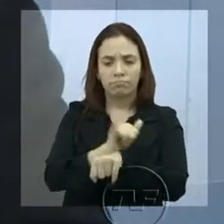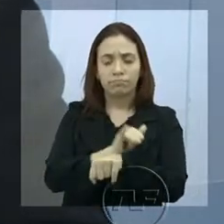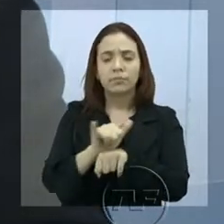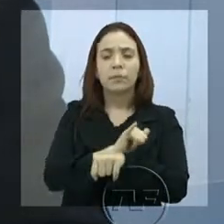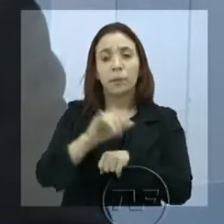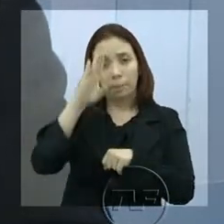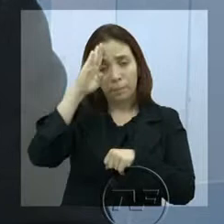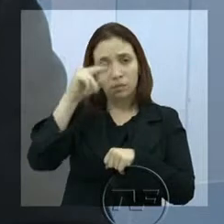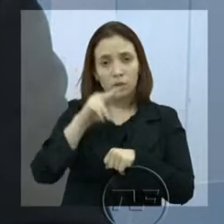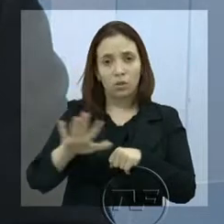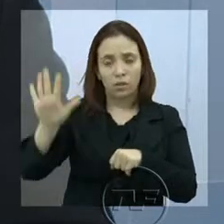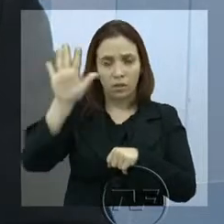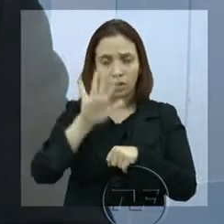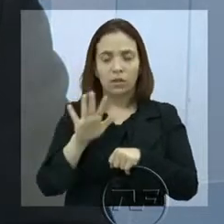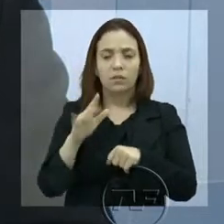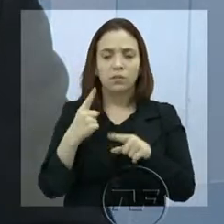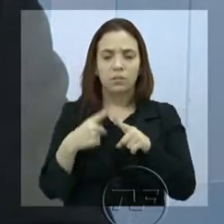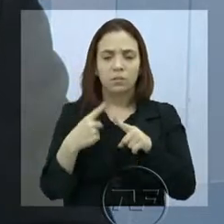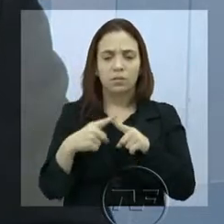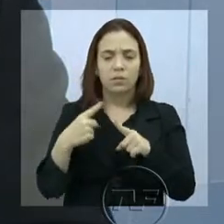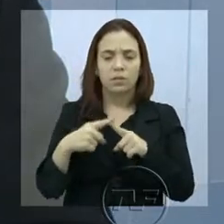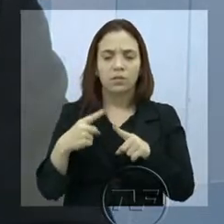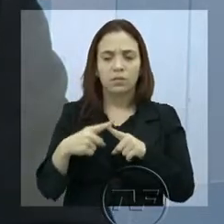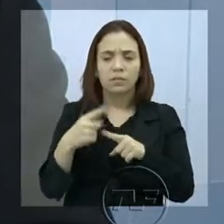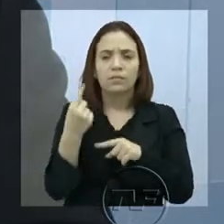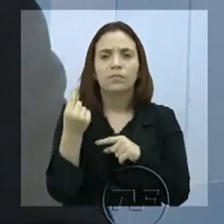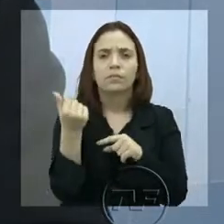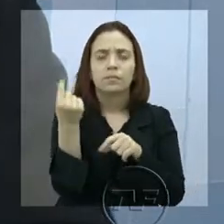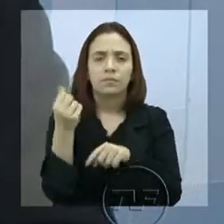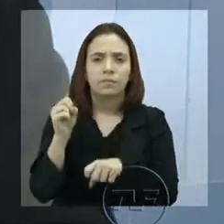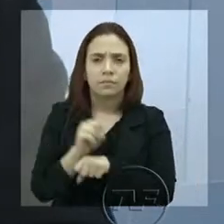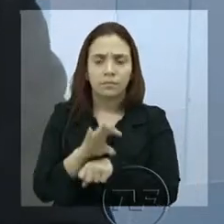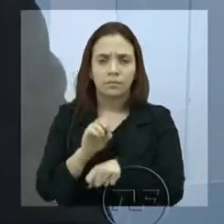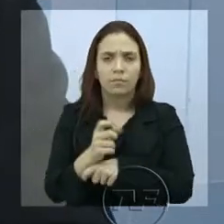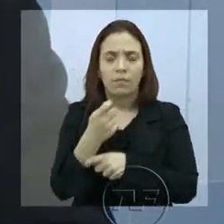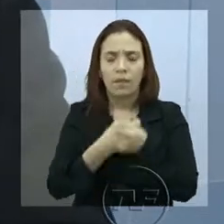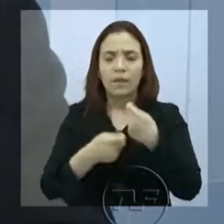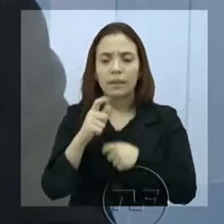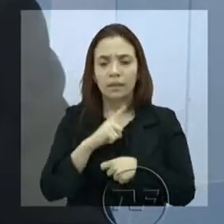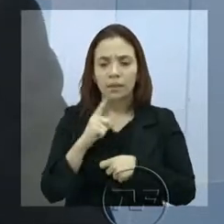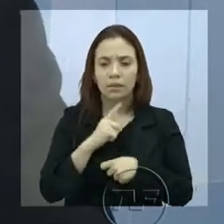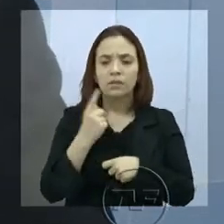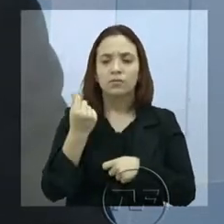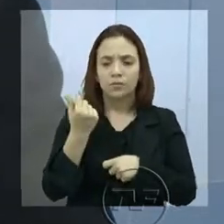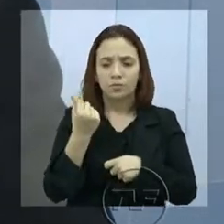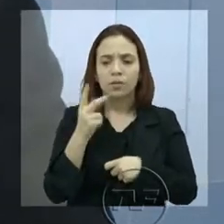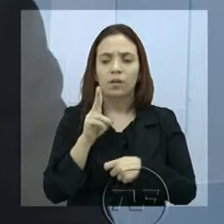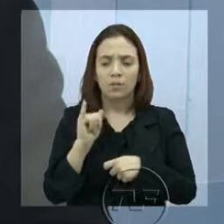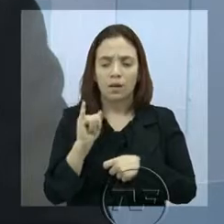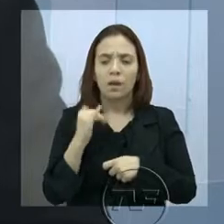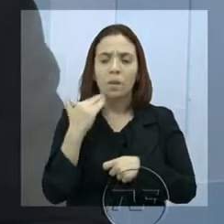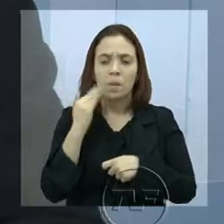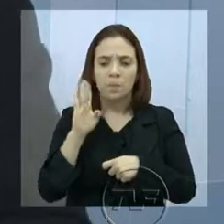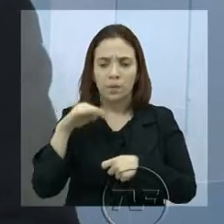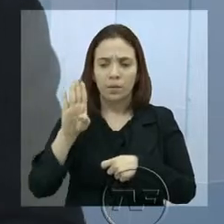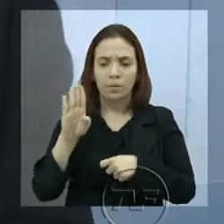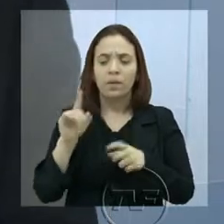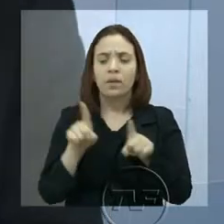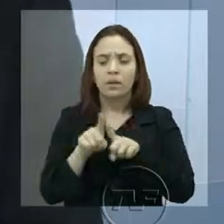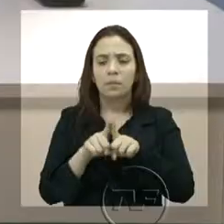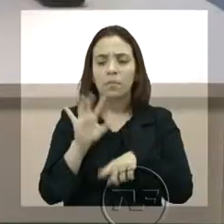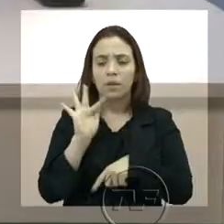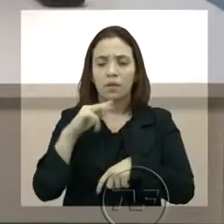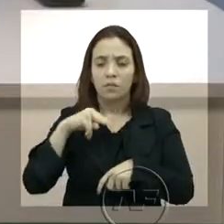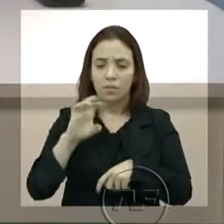principalmente o Nordeste, que é aquele fundo de salvação do Nordeste na área econômica, uma parte do dinheiro virá tanto do BNB como... É o FNE que você